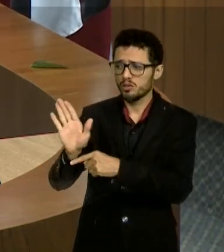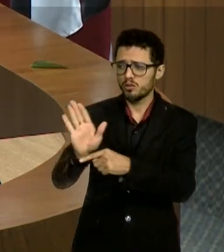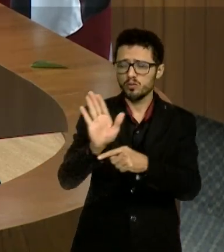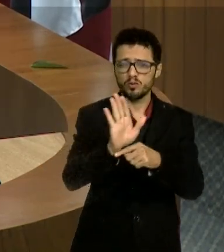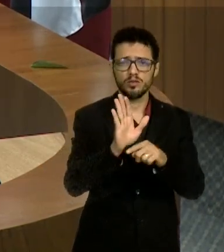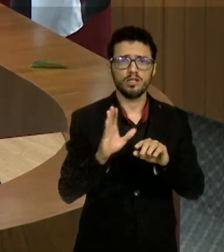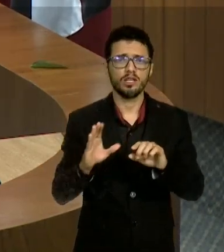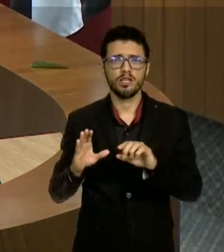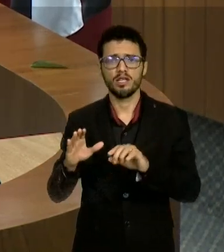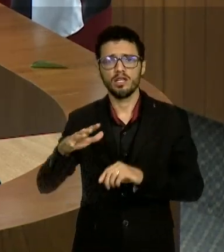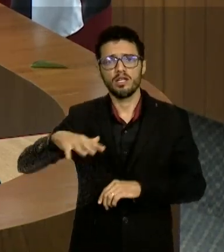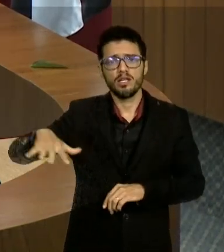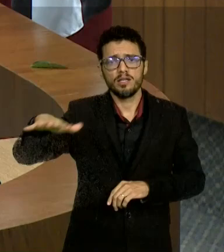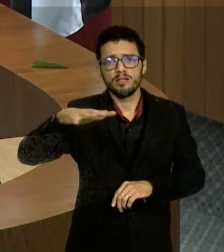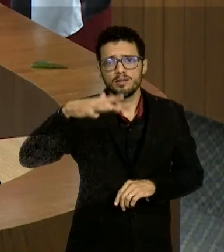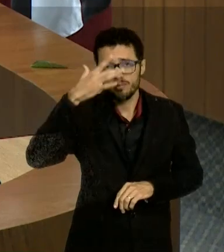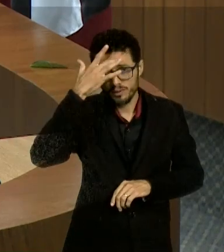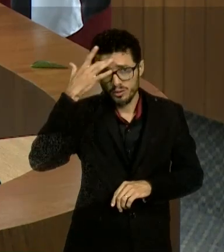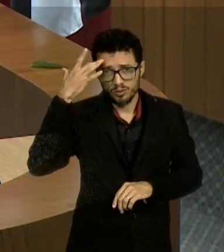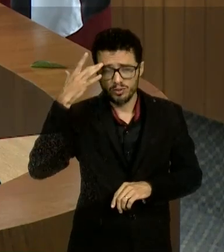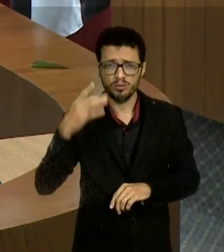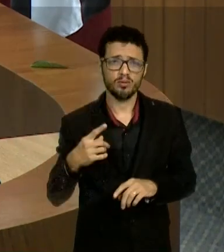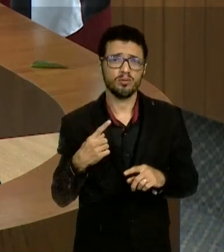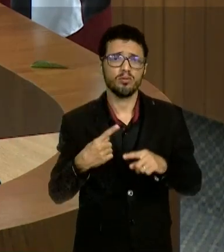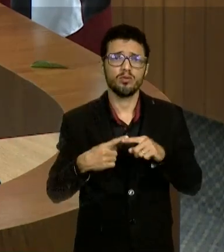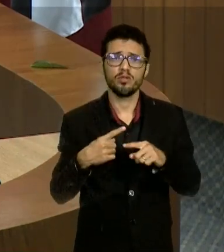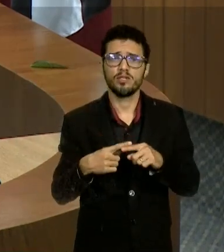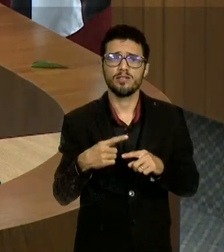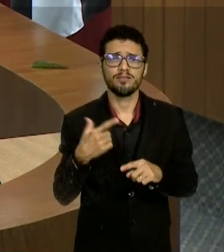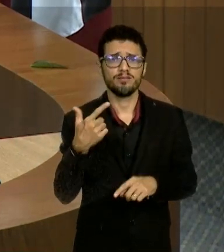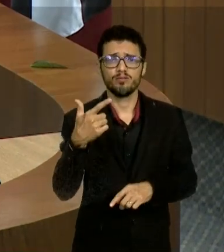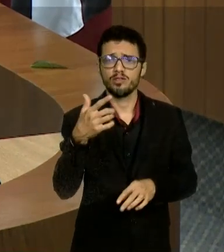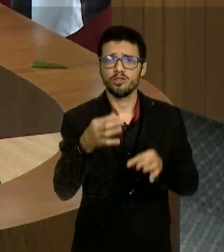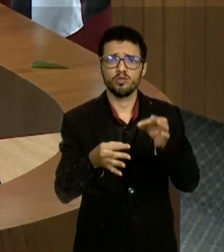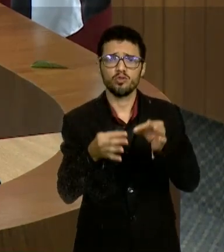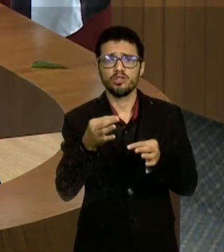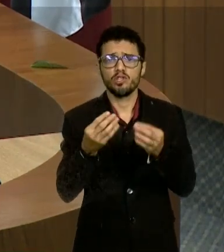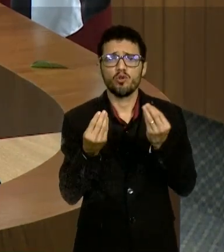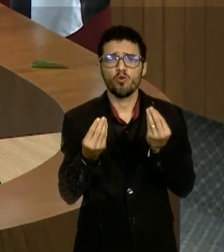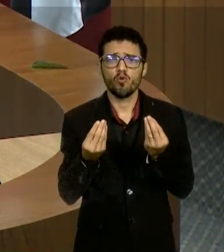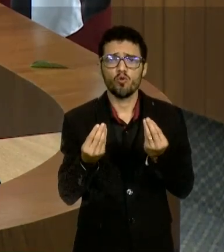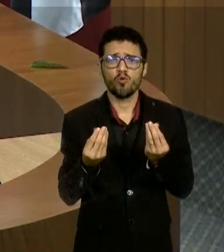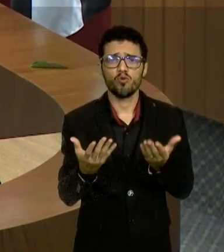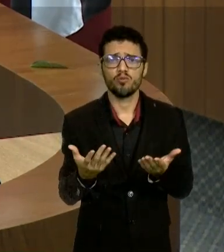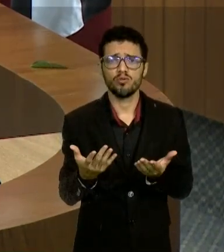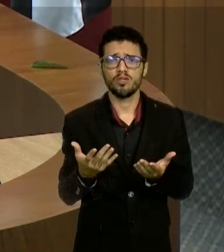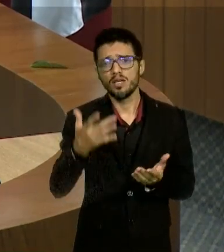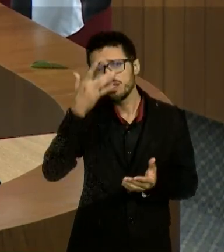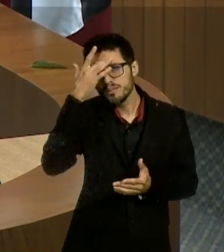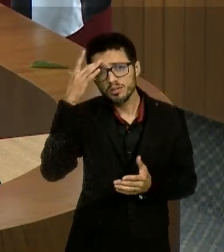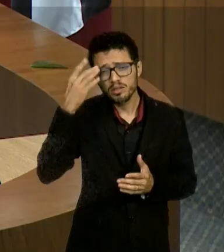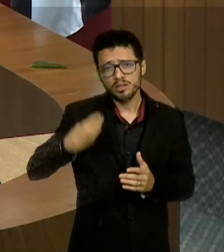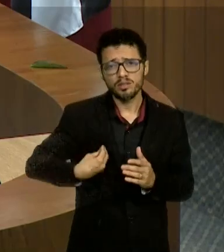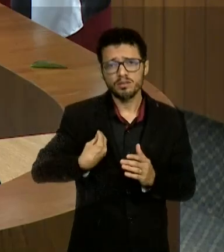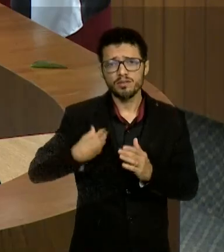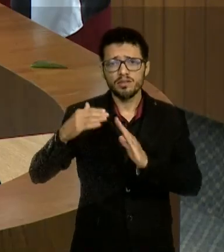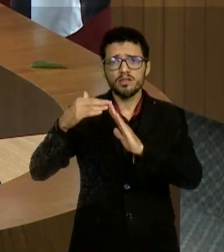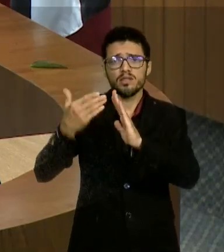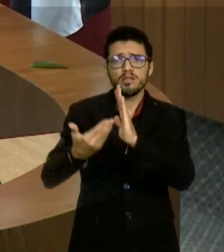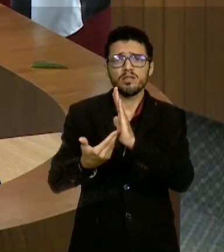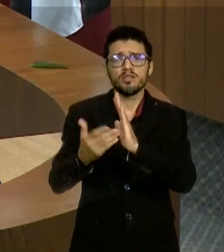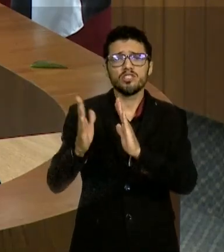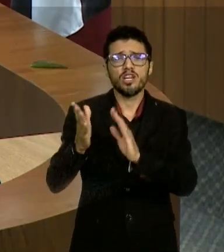é justo que os quilombolas, as pessoas que moram ali há centenas de anos, apenas